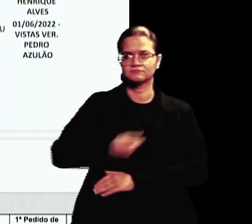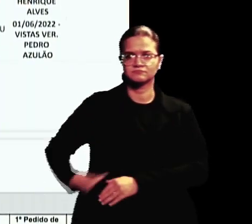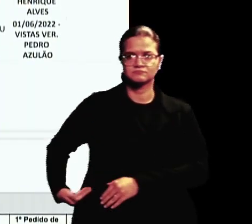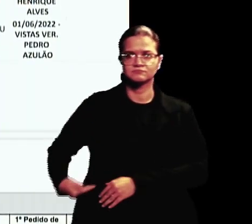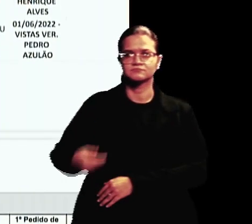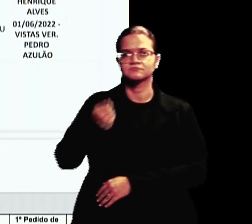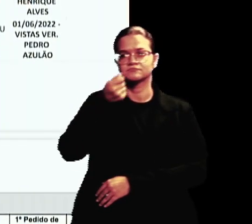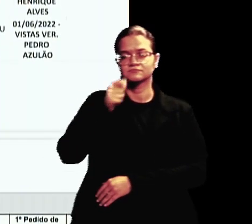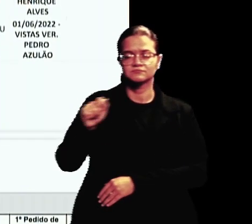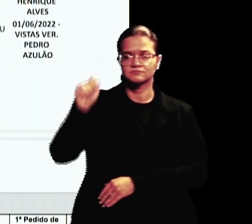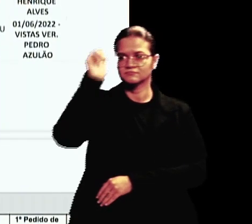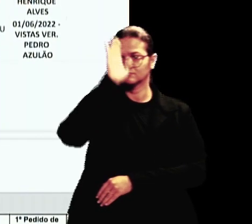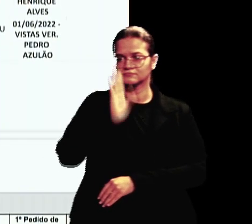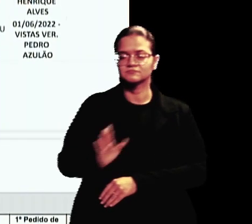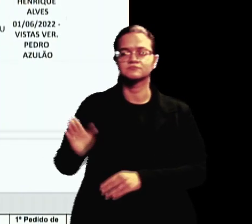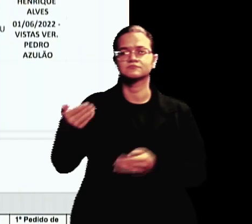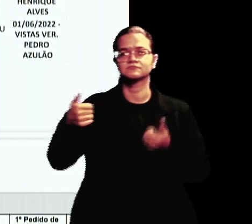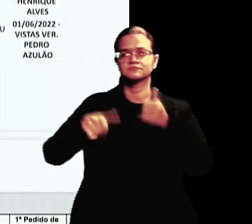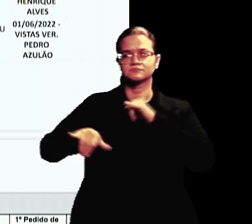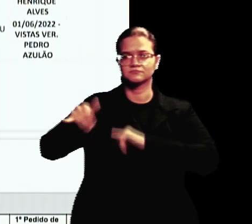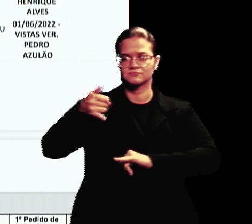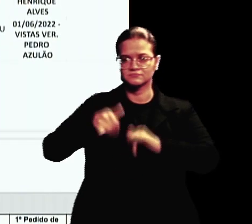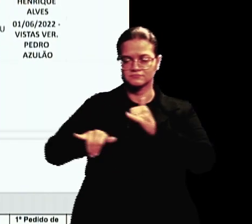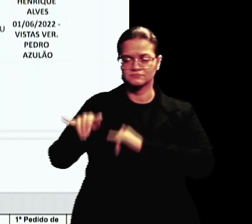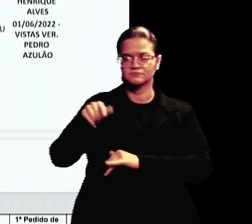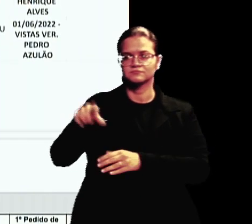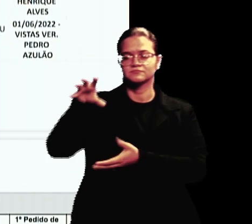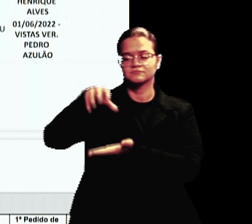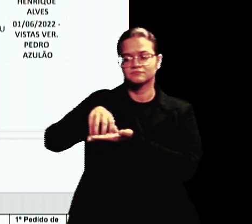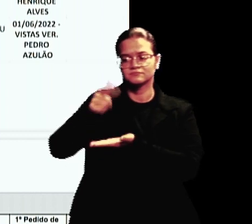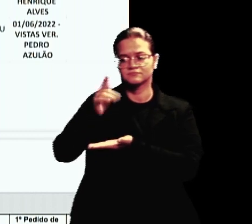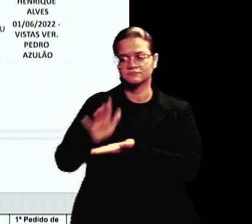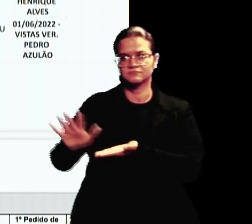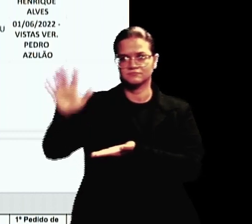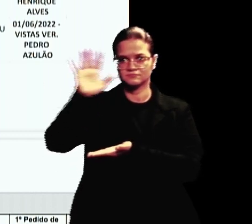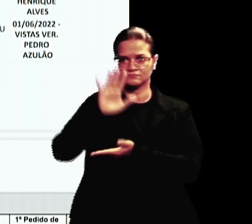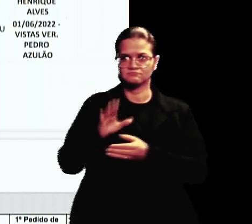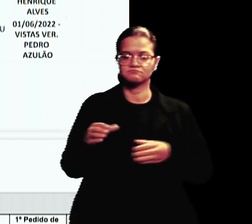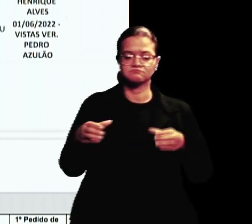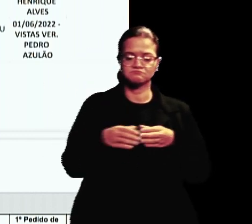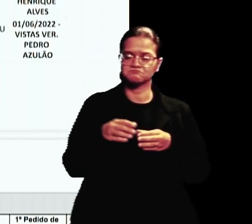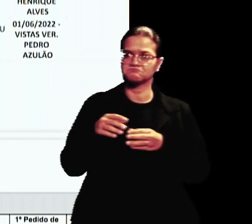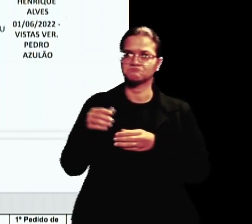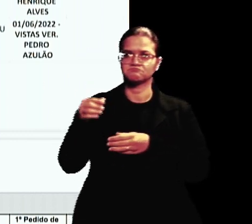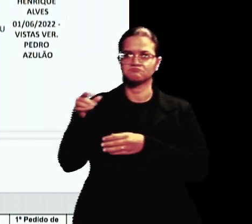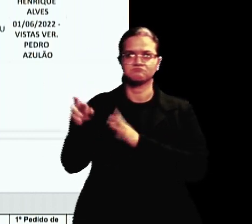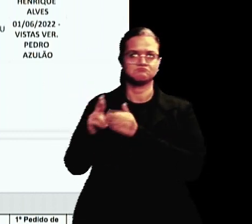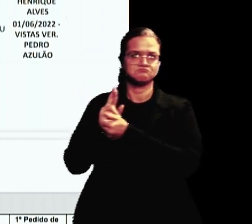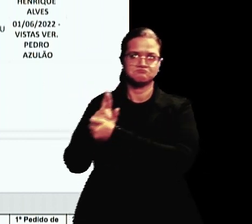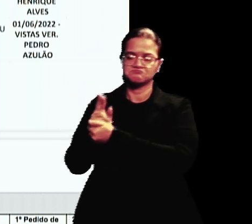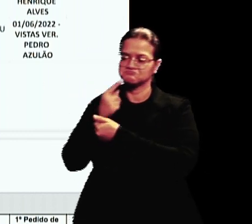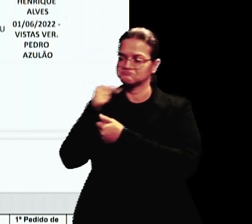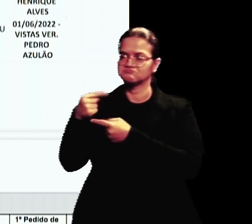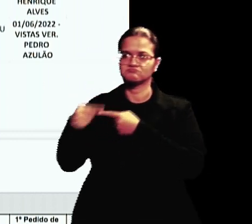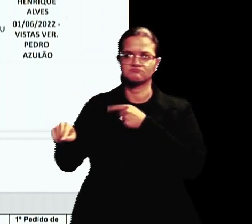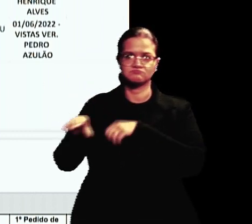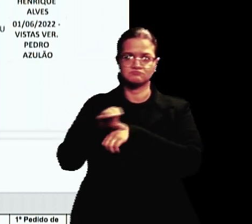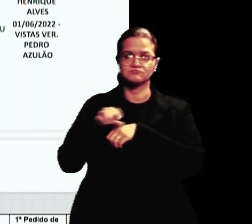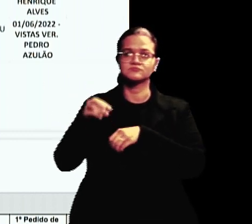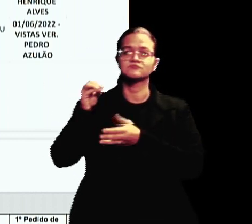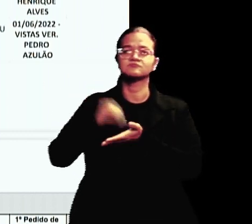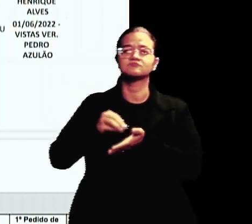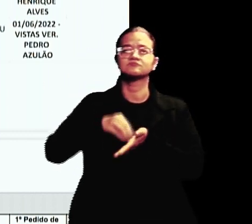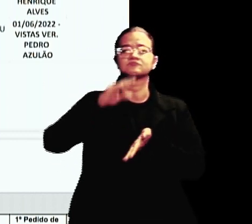de Química, seção regional de Goiás. A Procuradoria manifestou pela inconstitucionalidade pela falta de documentação, que seria